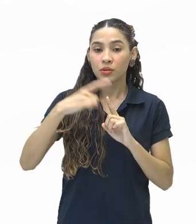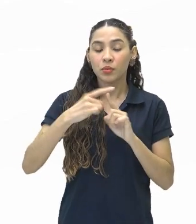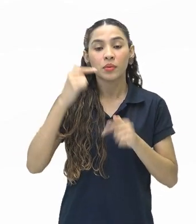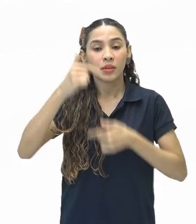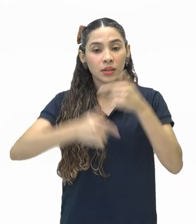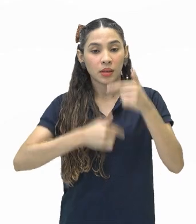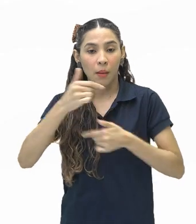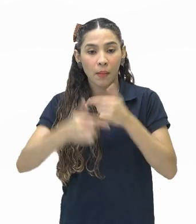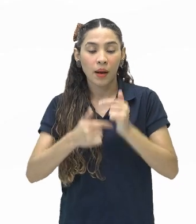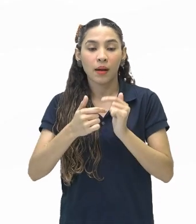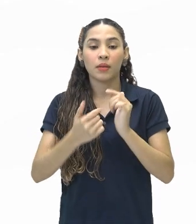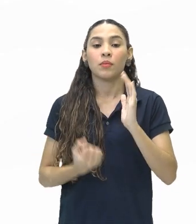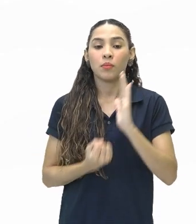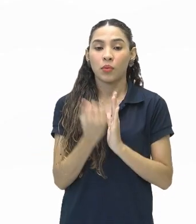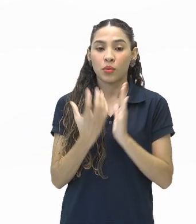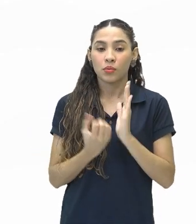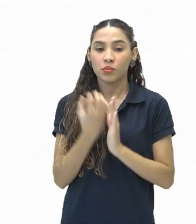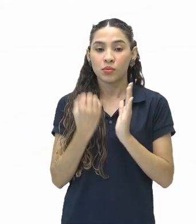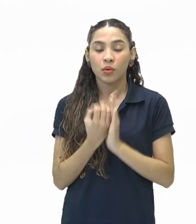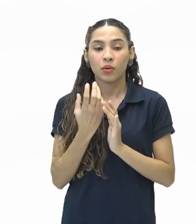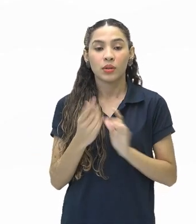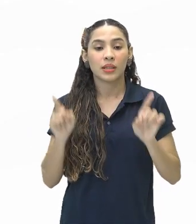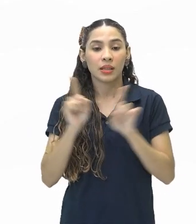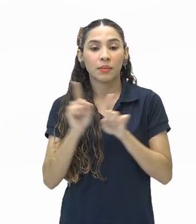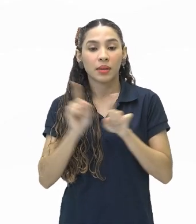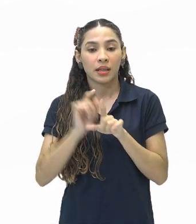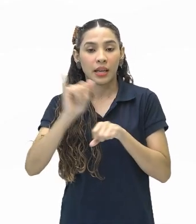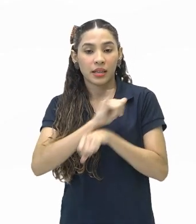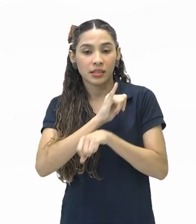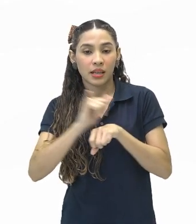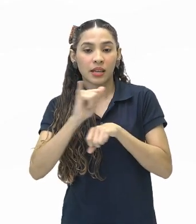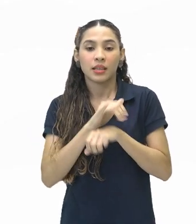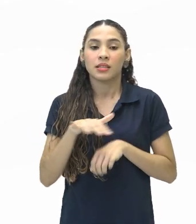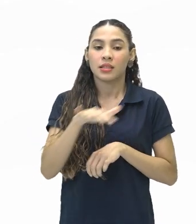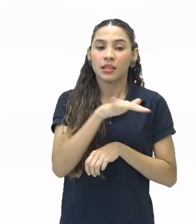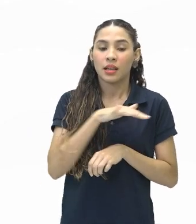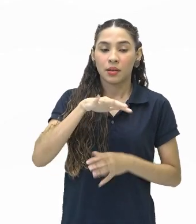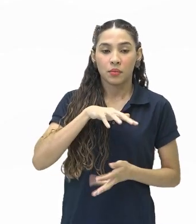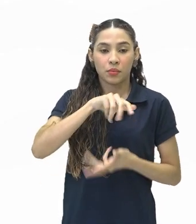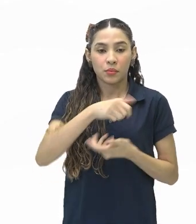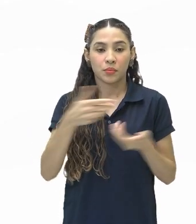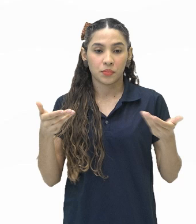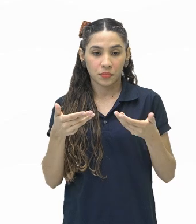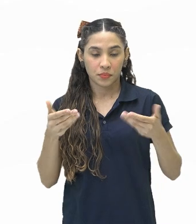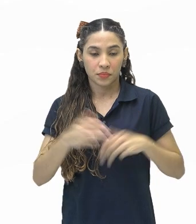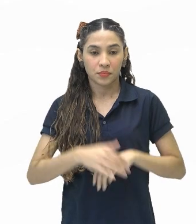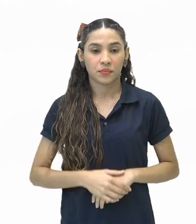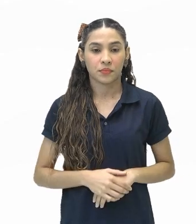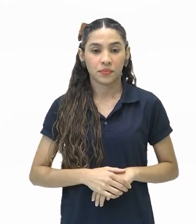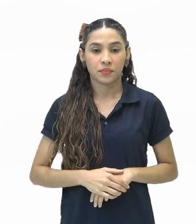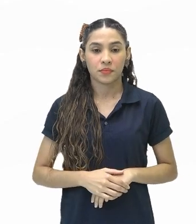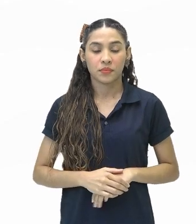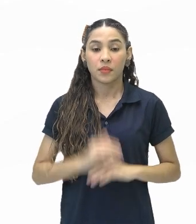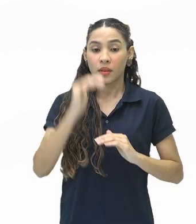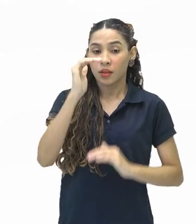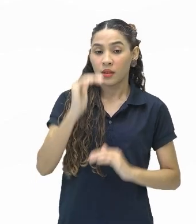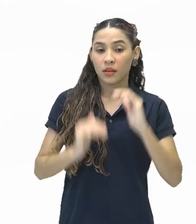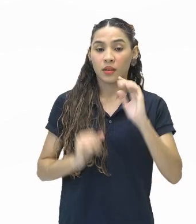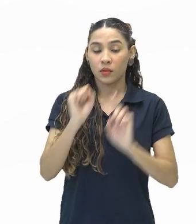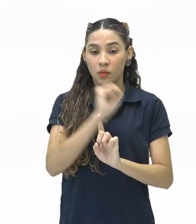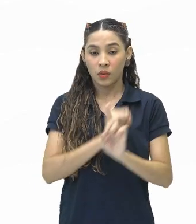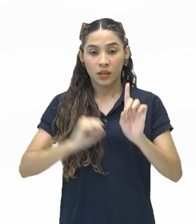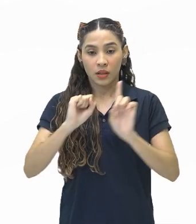de trabalho, produção e configurações de mercado no mundo atual.